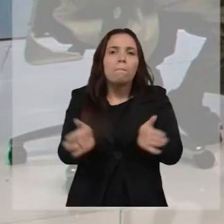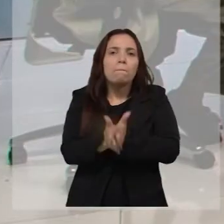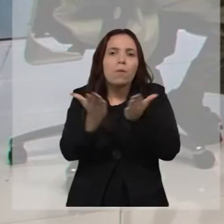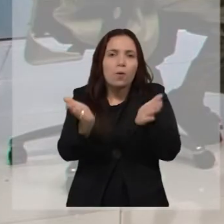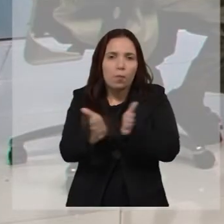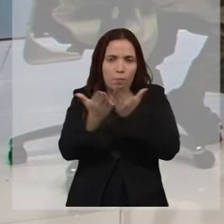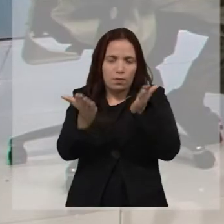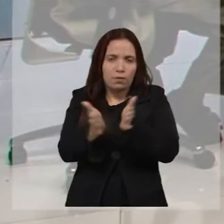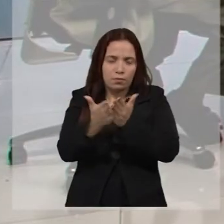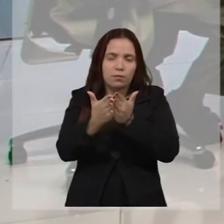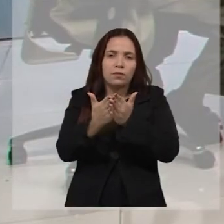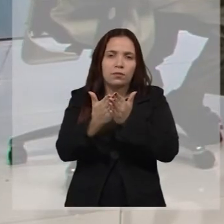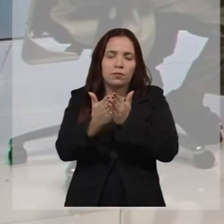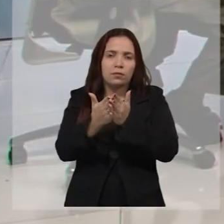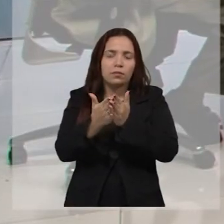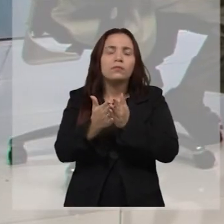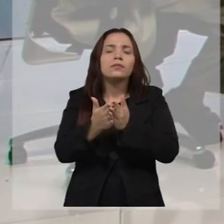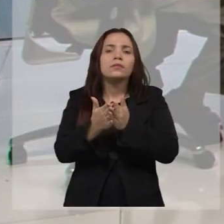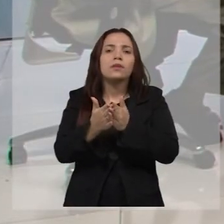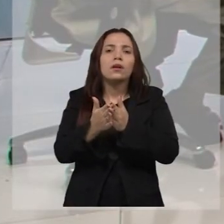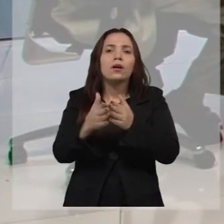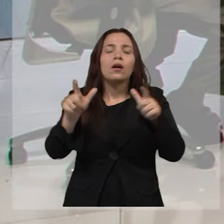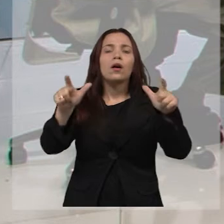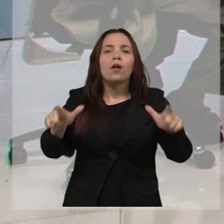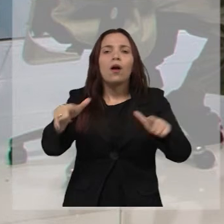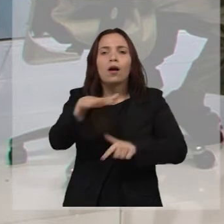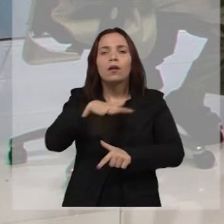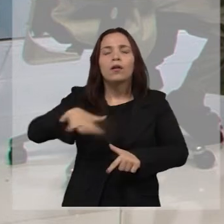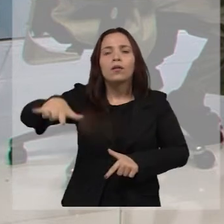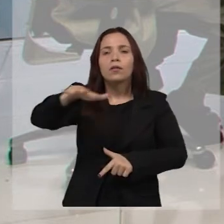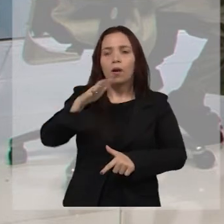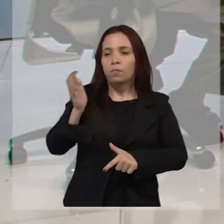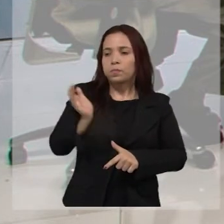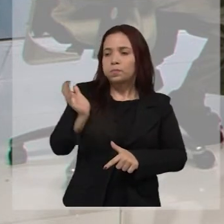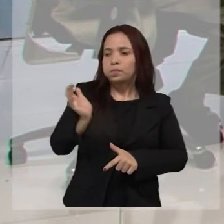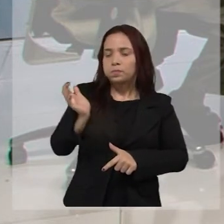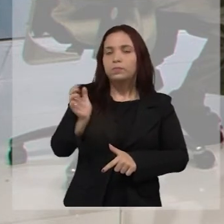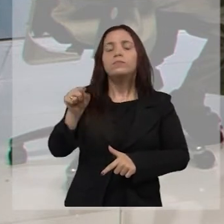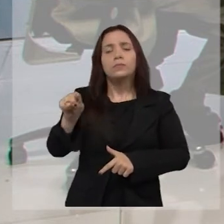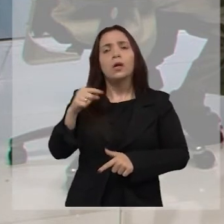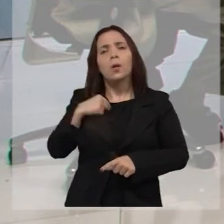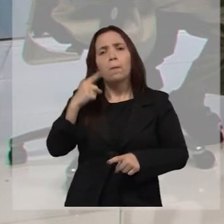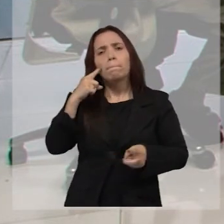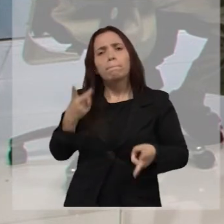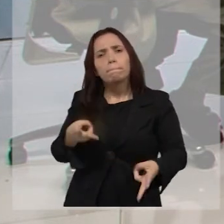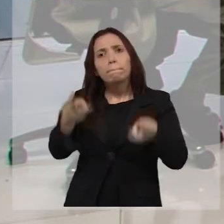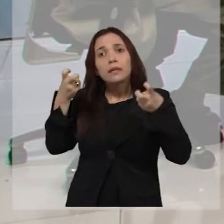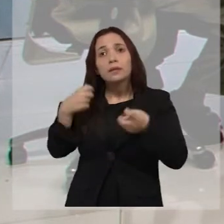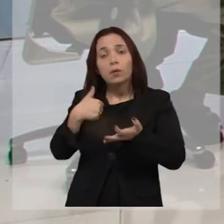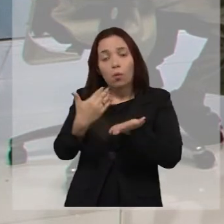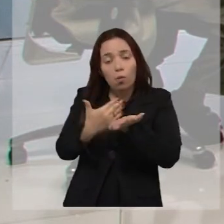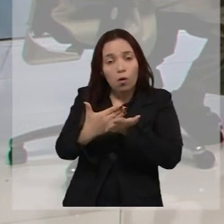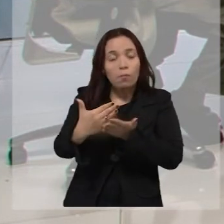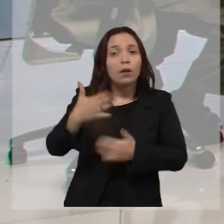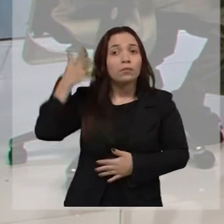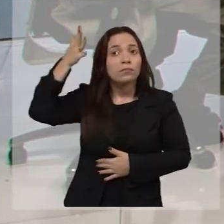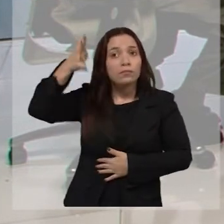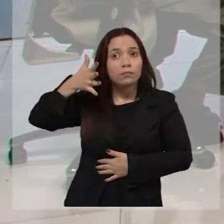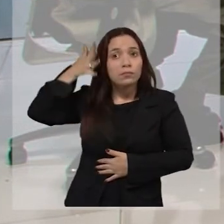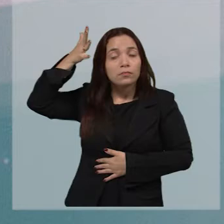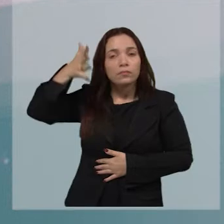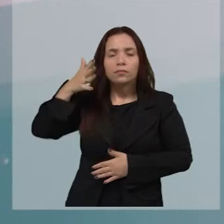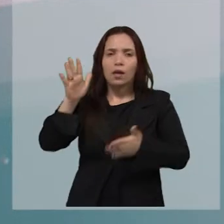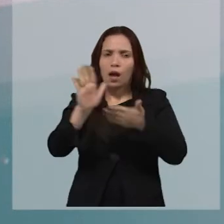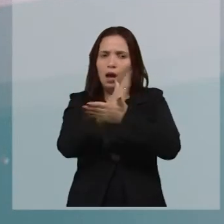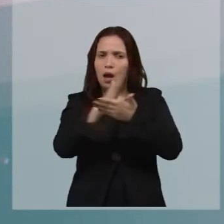pobreza e desigualdade, sobretudo no setor da elite econômica, principalmente, eu noto assim que quando eu começo a